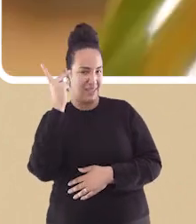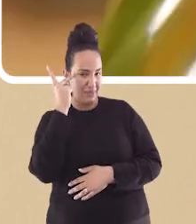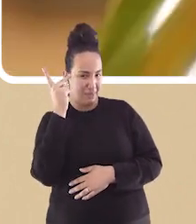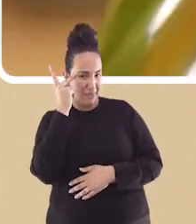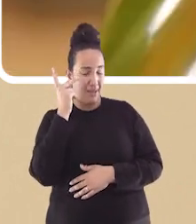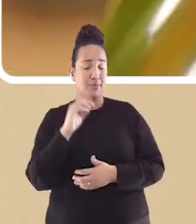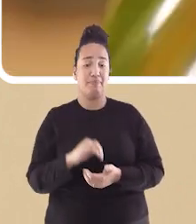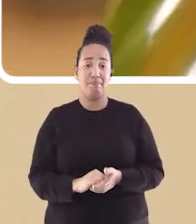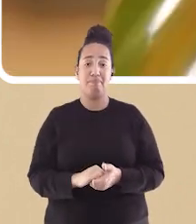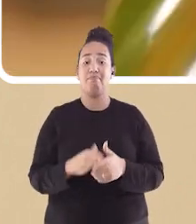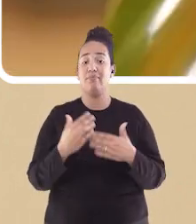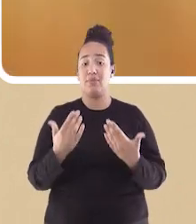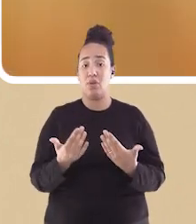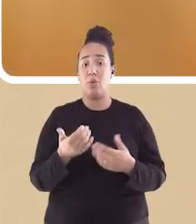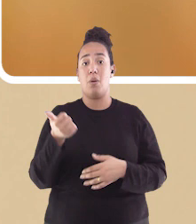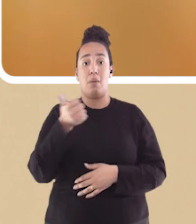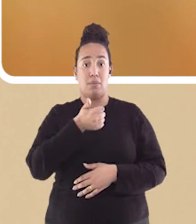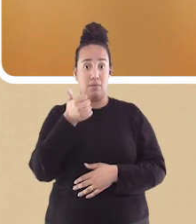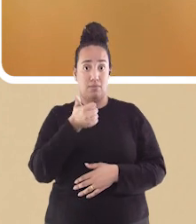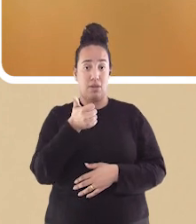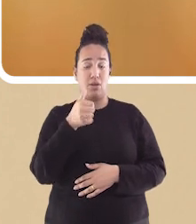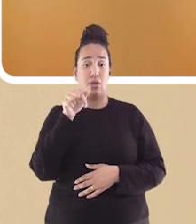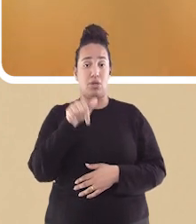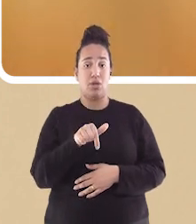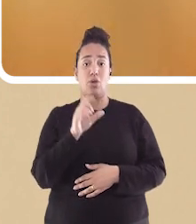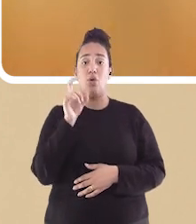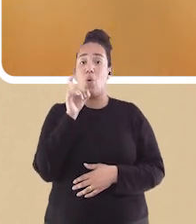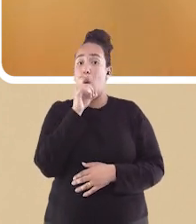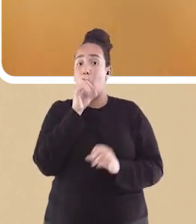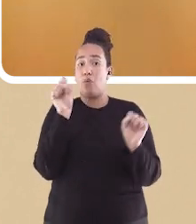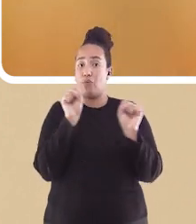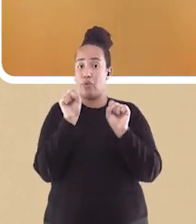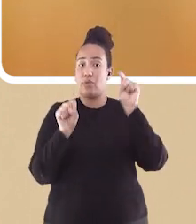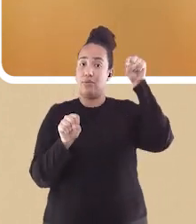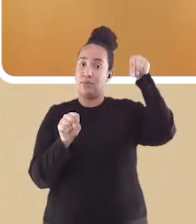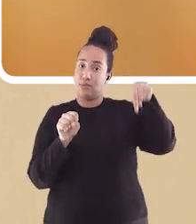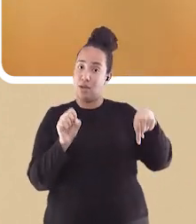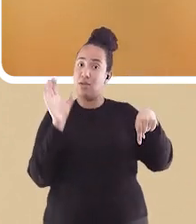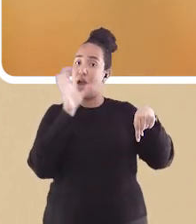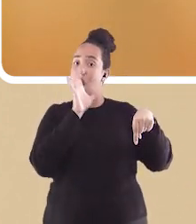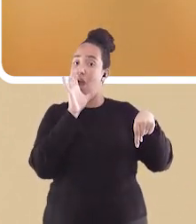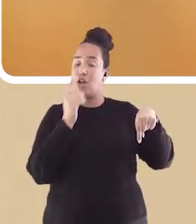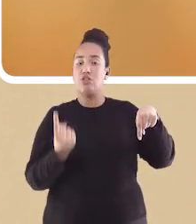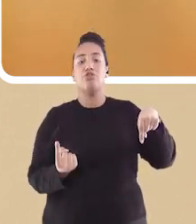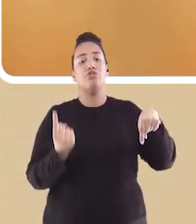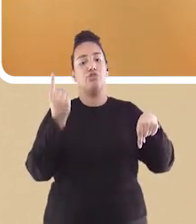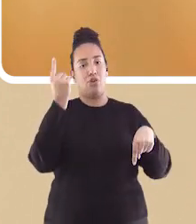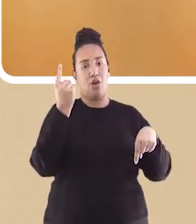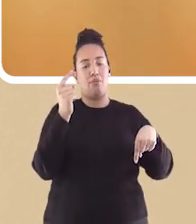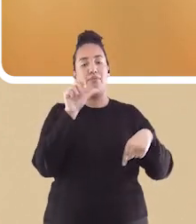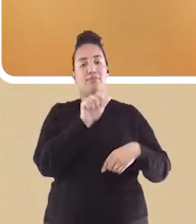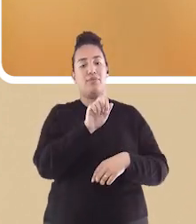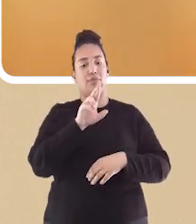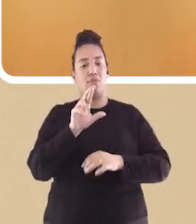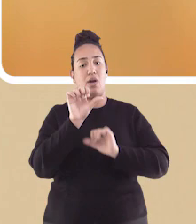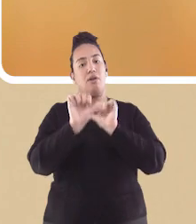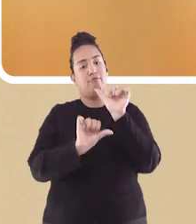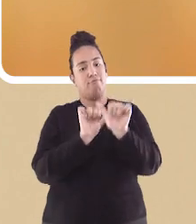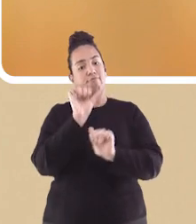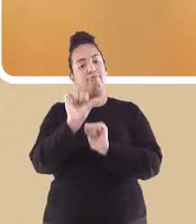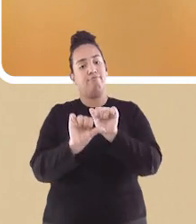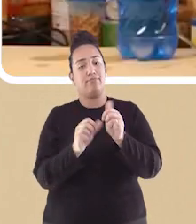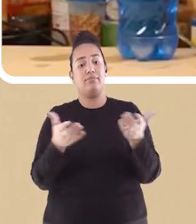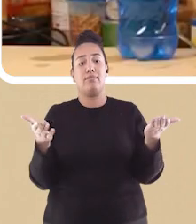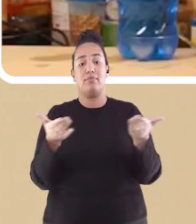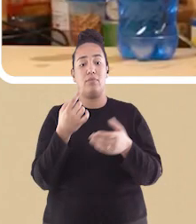caso, o ar frio desce e o ar quente sobe, levando o ar poluído junto, e o ar vai se renovando aos